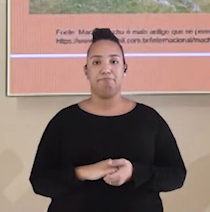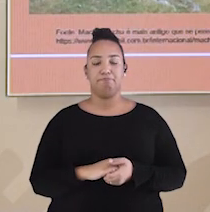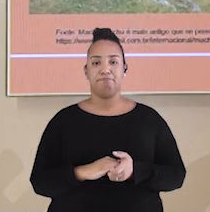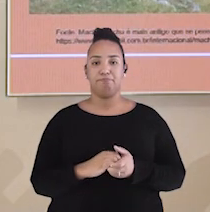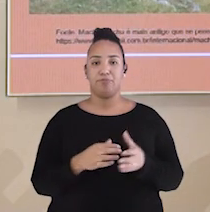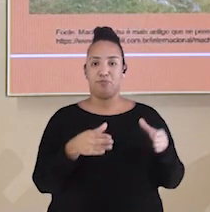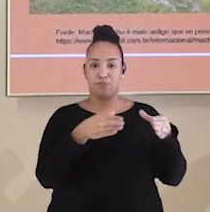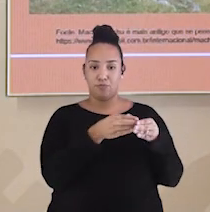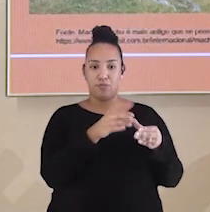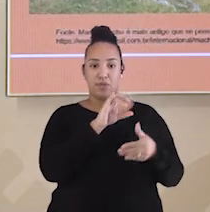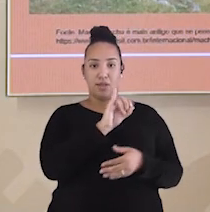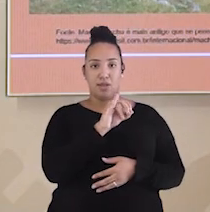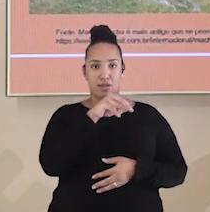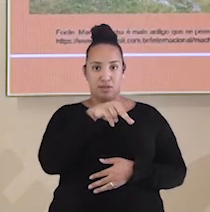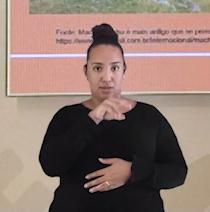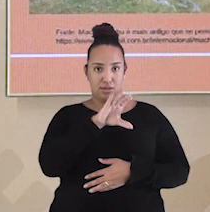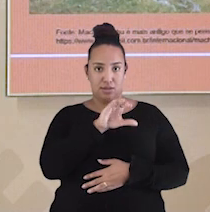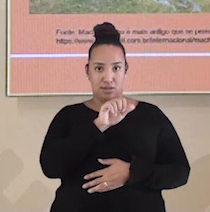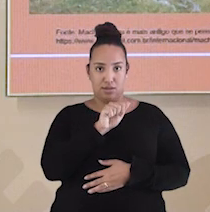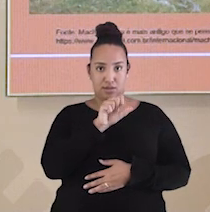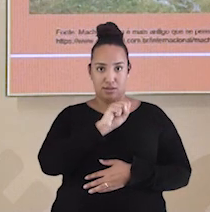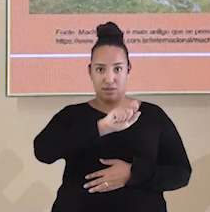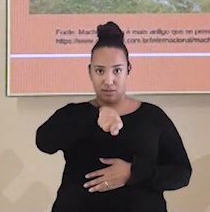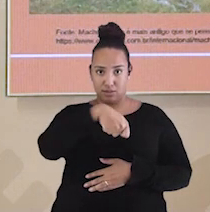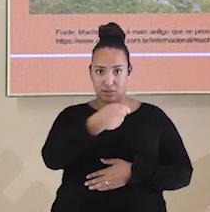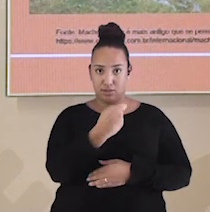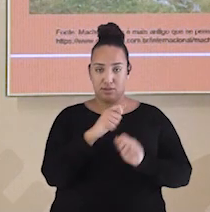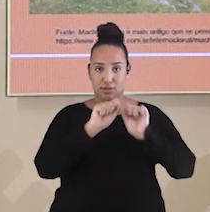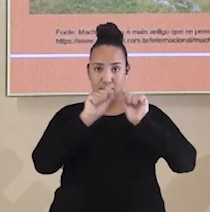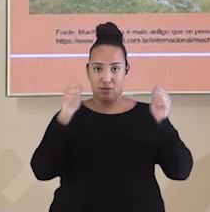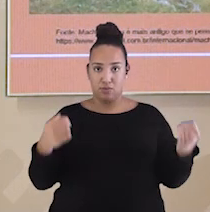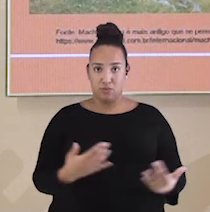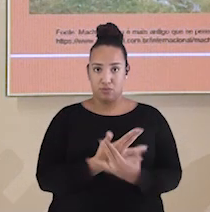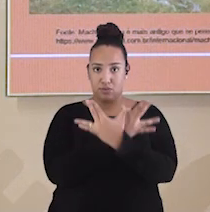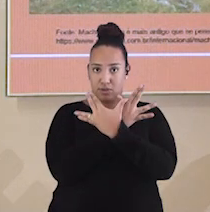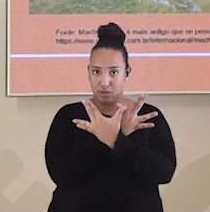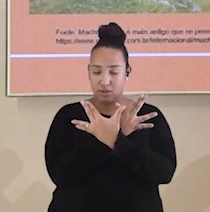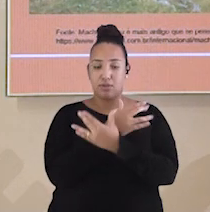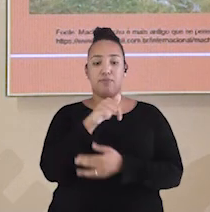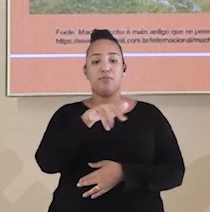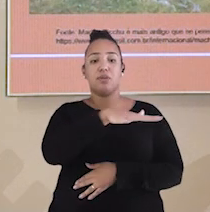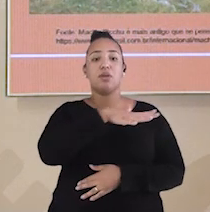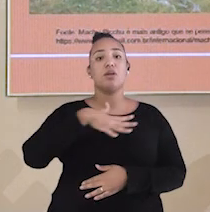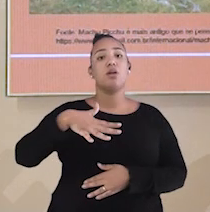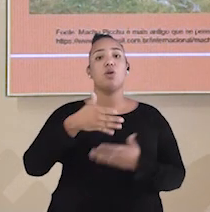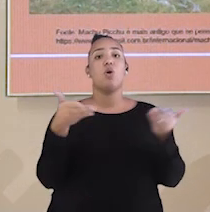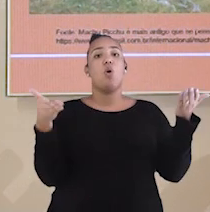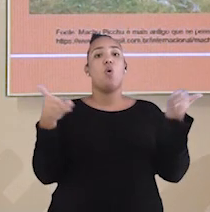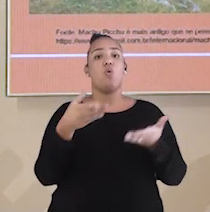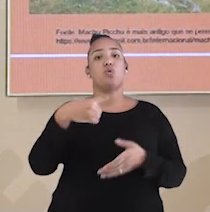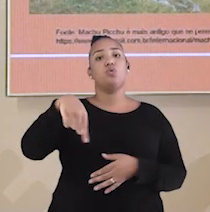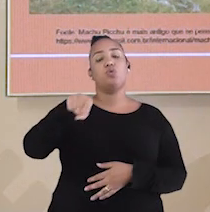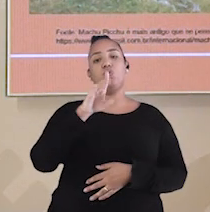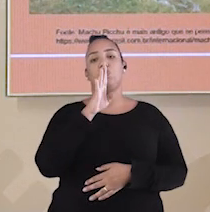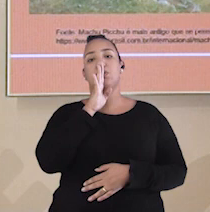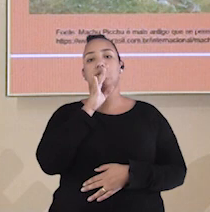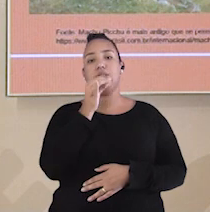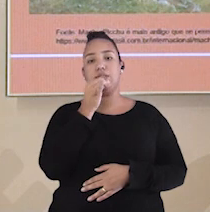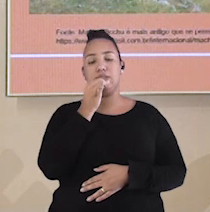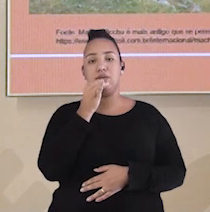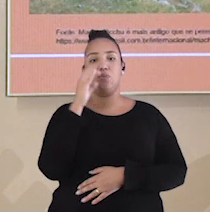foi o maior império da época pré-colombiana. Eles ocupavam um território que hoje fica conhecido como